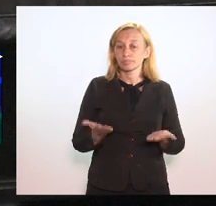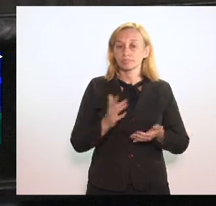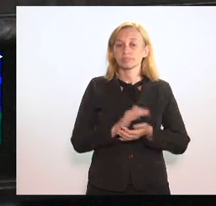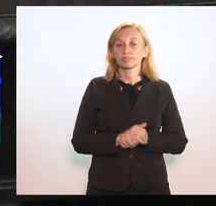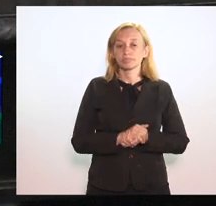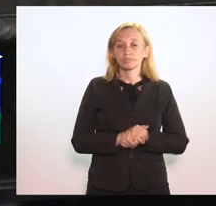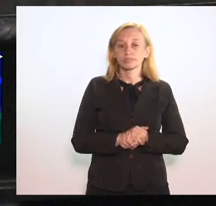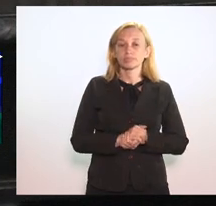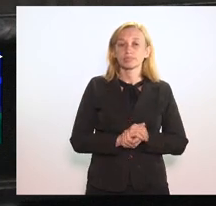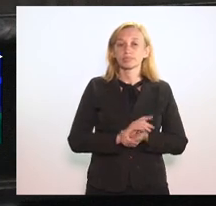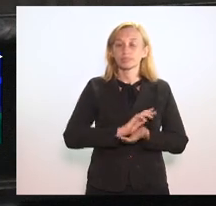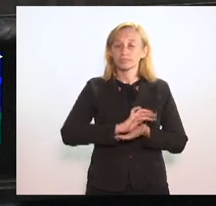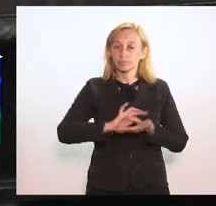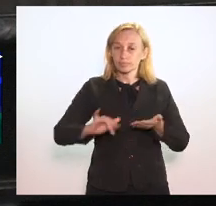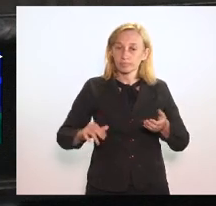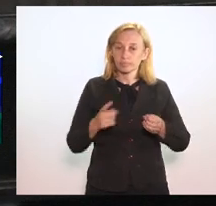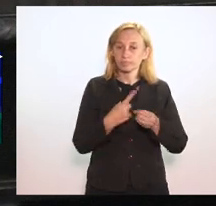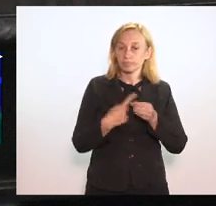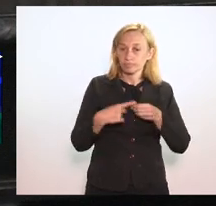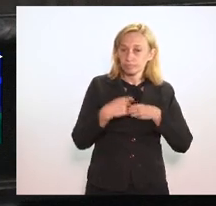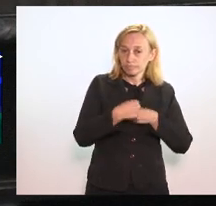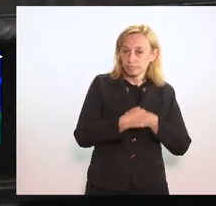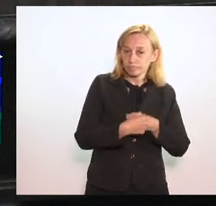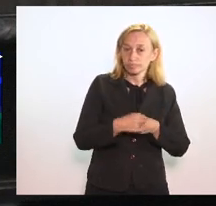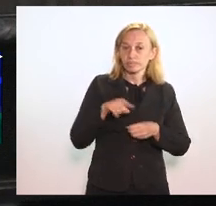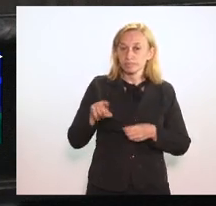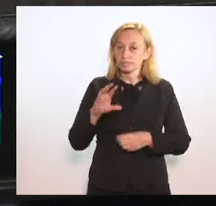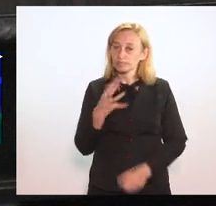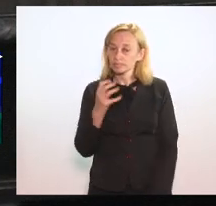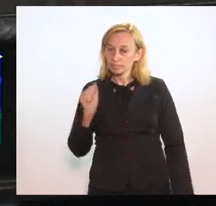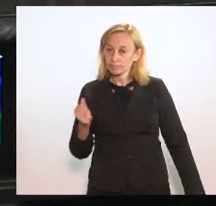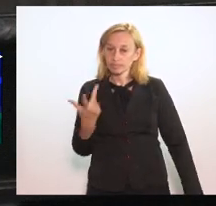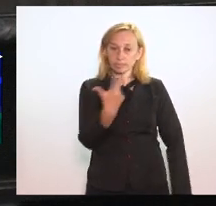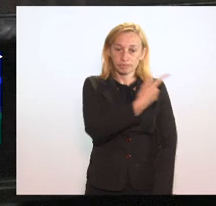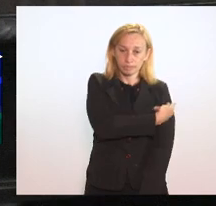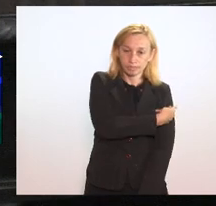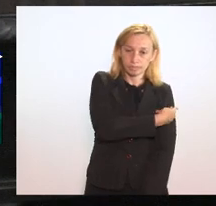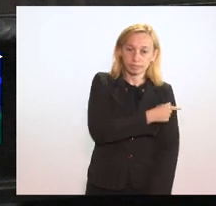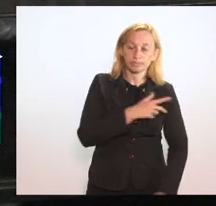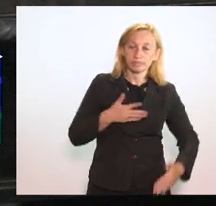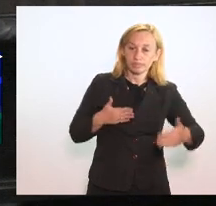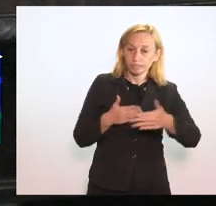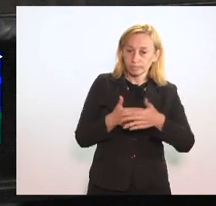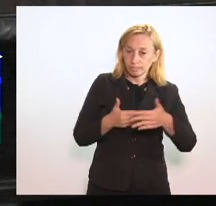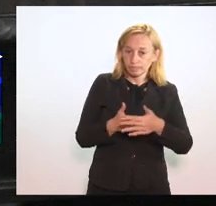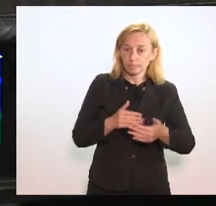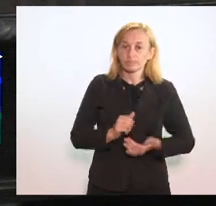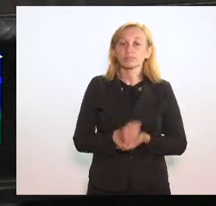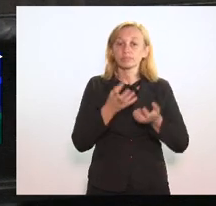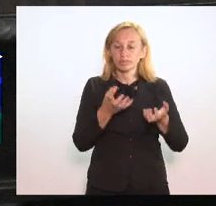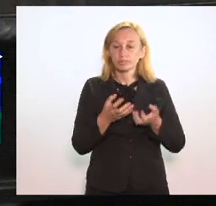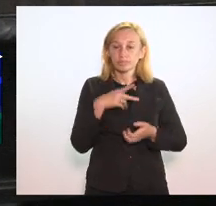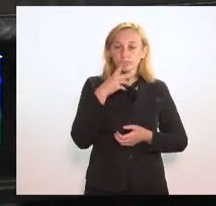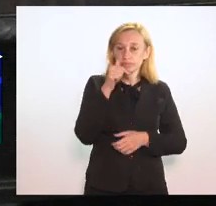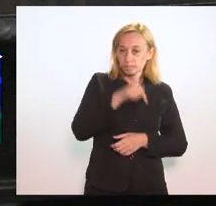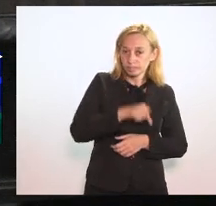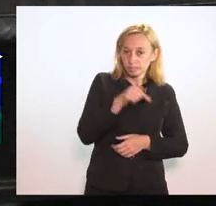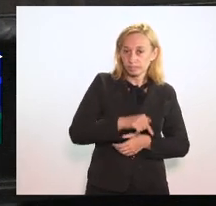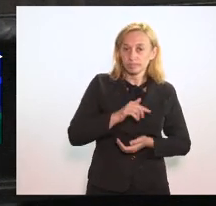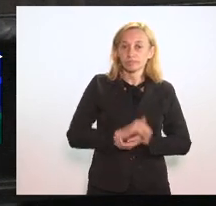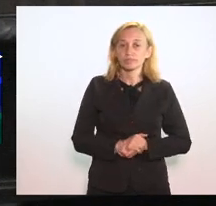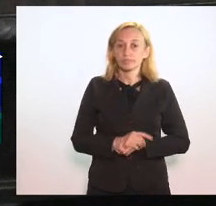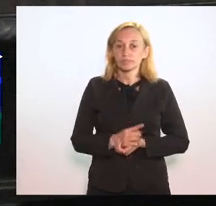que em muitos municípios essa campanha de vacinação foi interrompido e queria destacar aqui